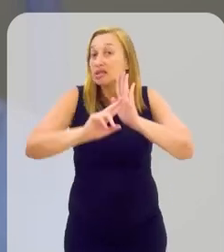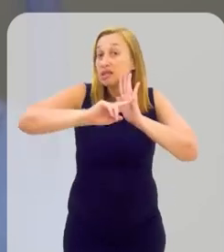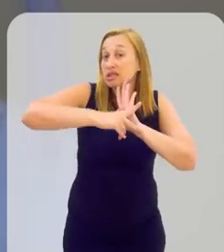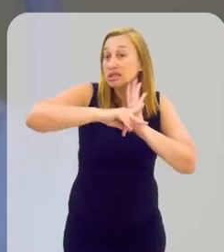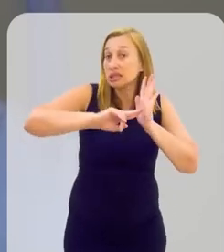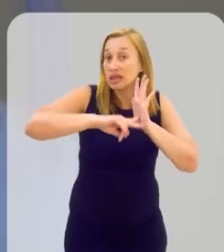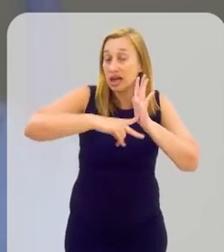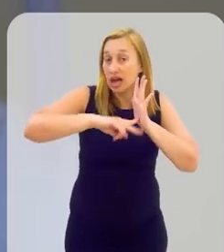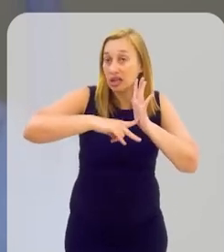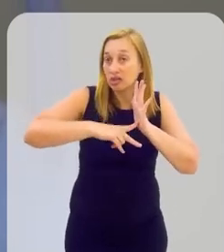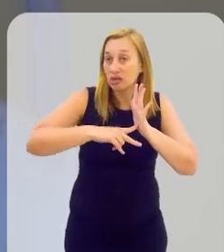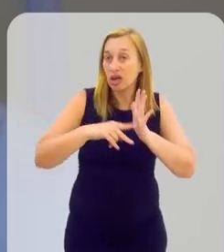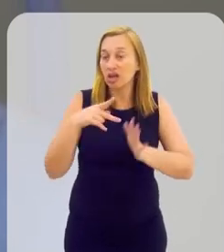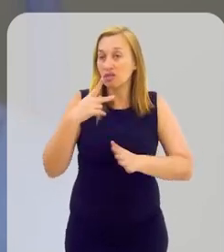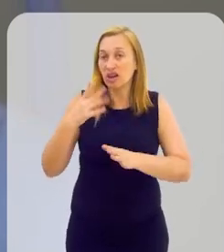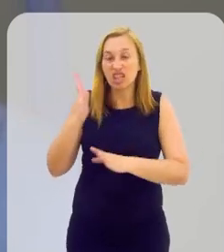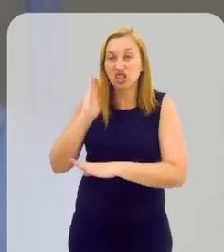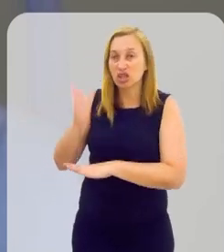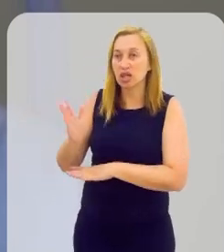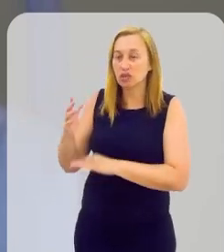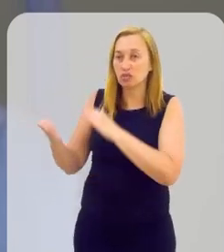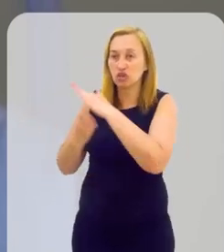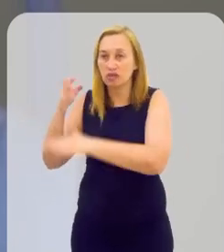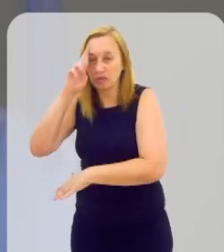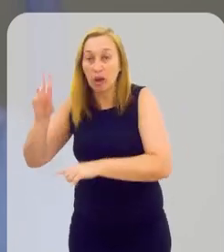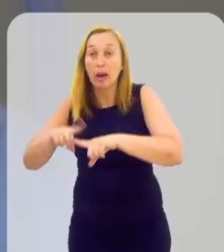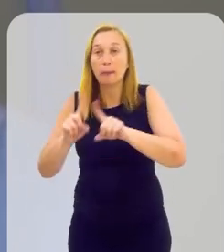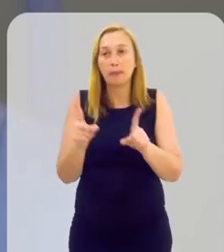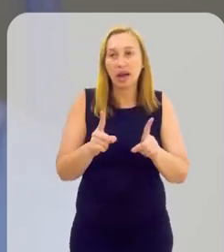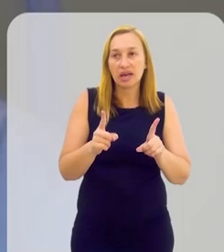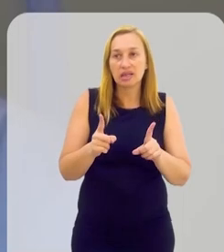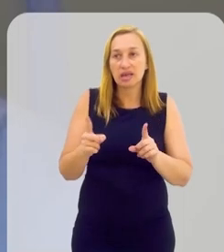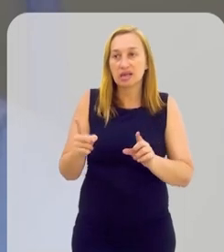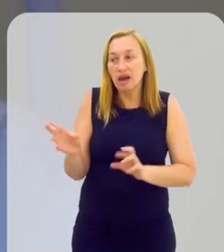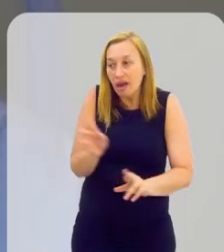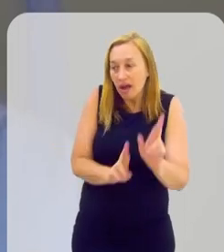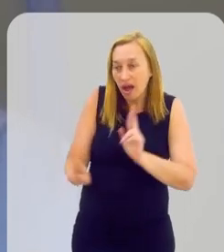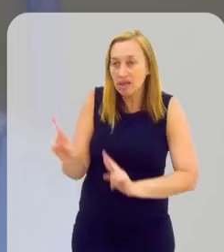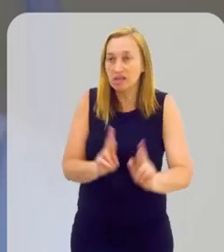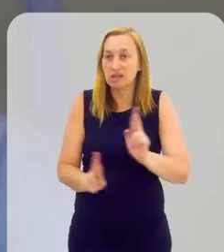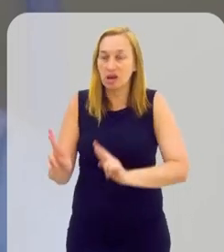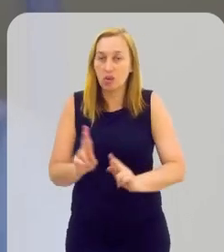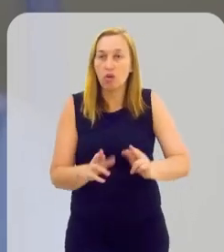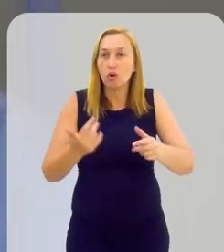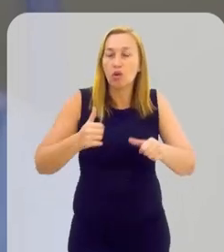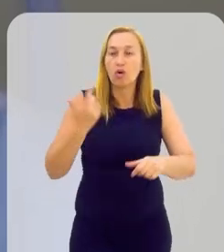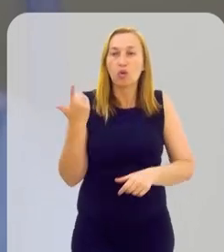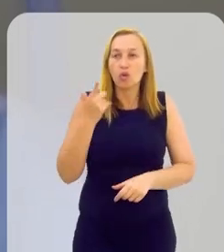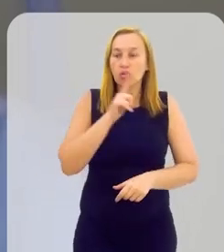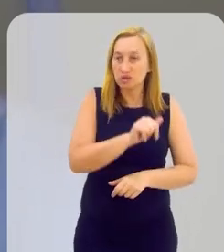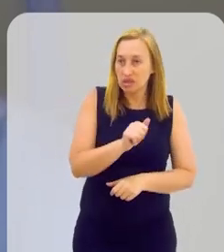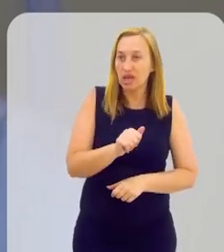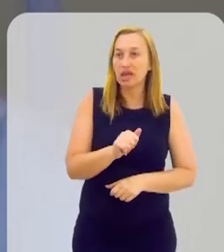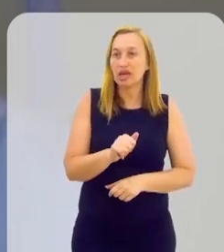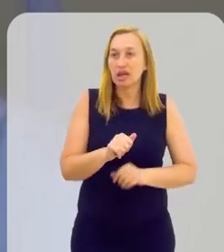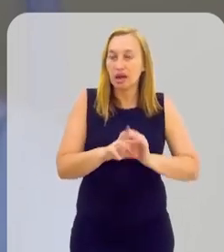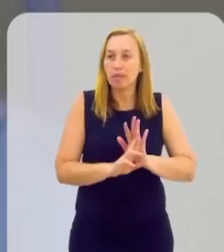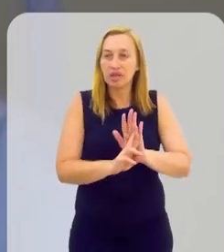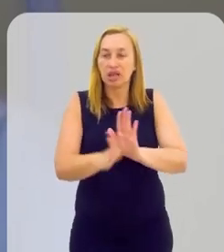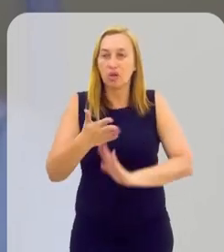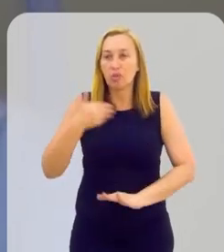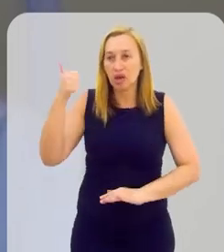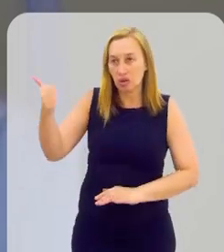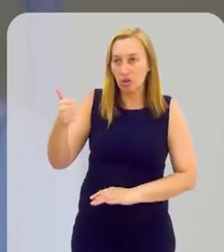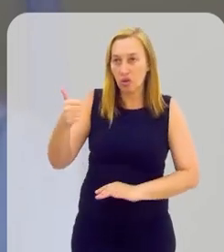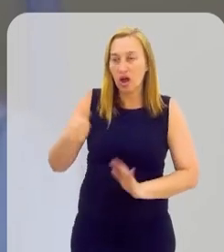tem uma especificidade, porque ela representa sindicatos, então ela não fala direto com os empresários, mas através desse sindicato ela